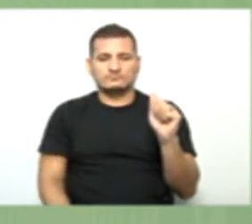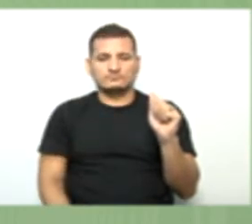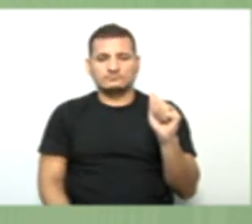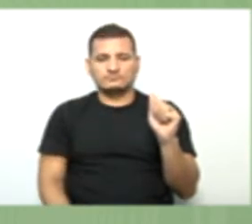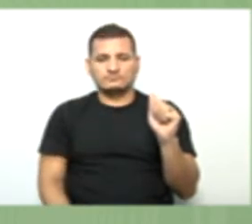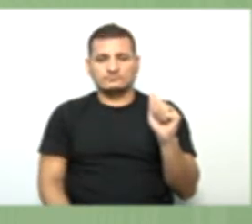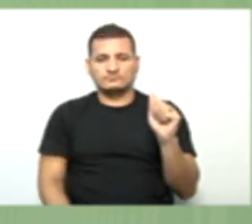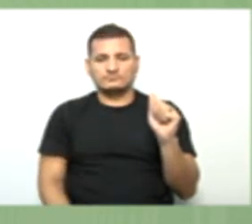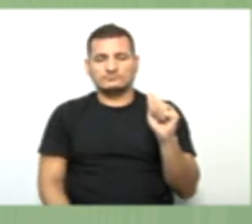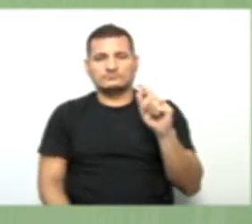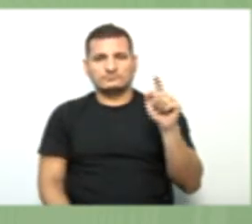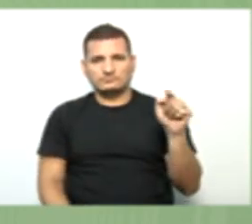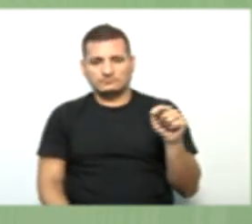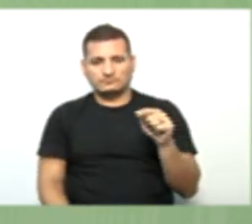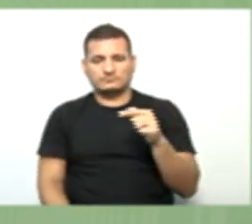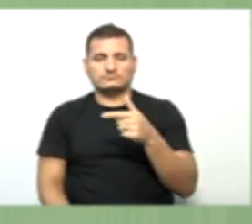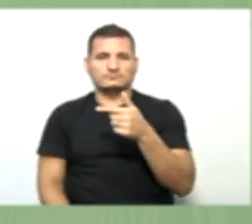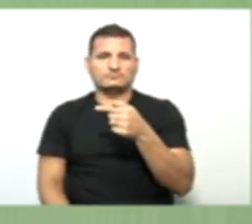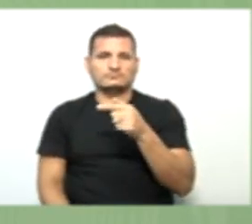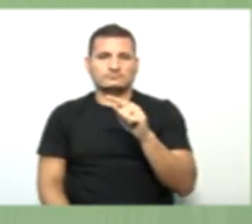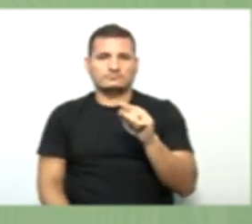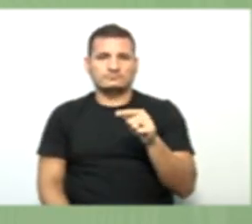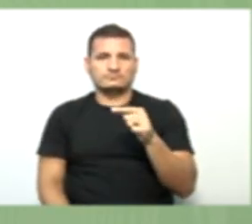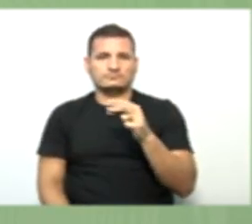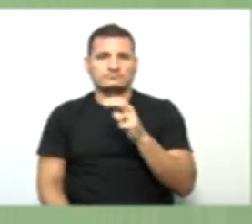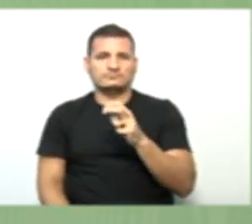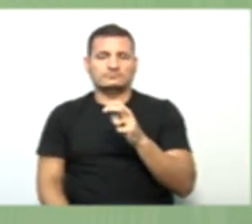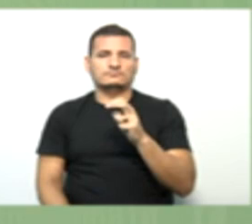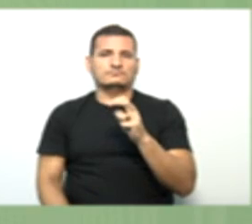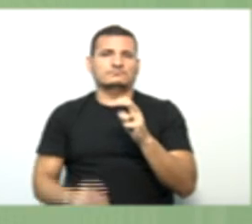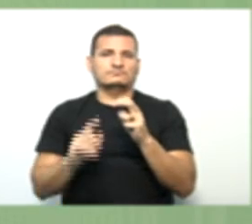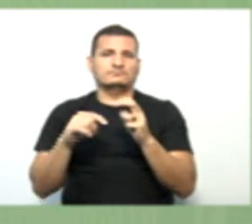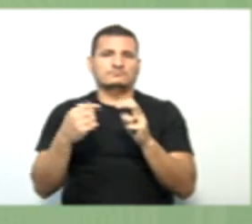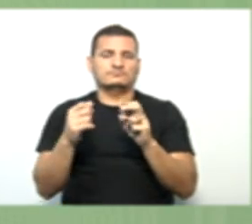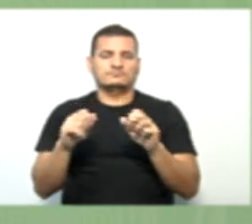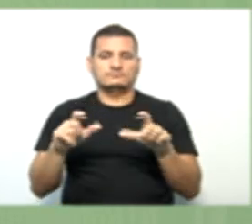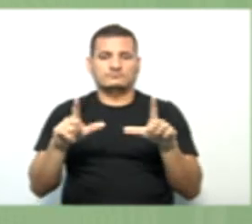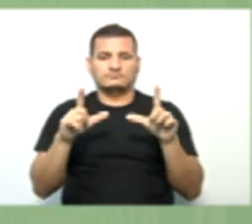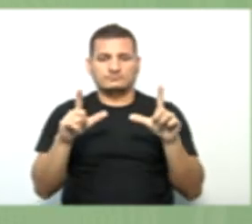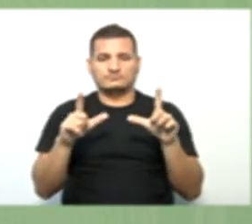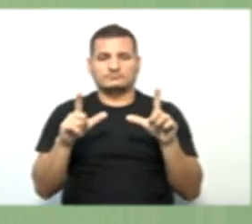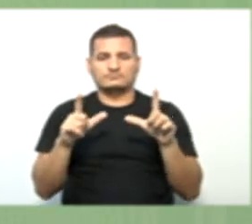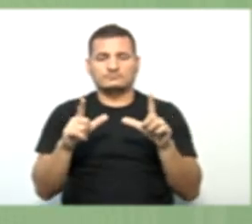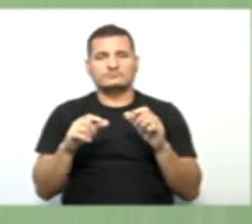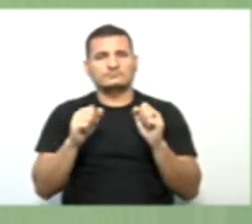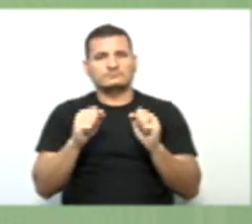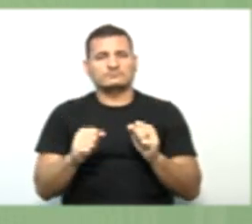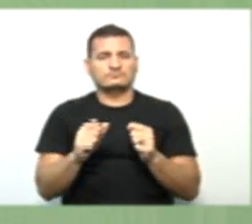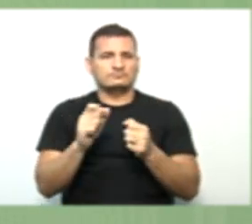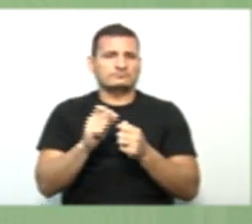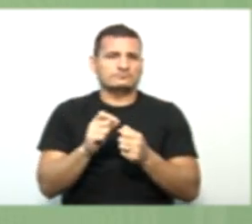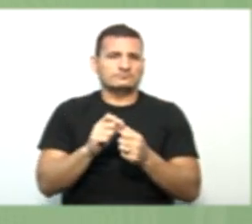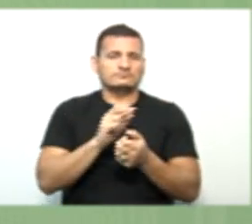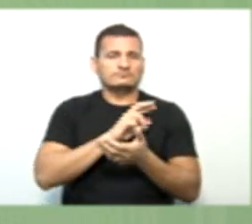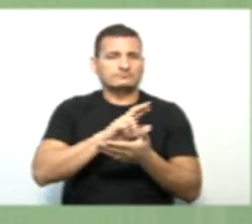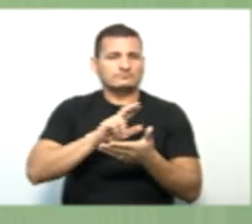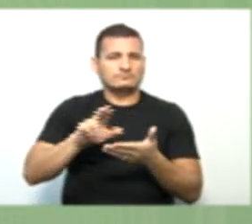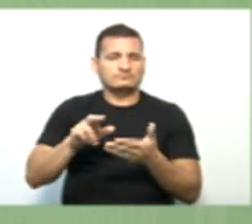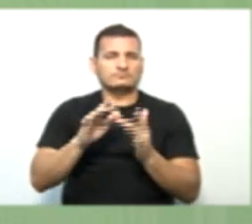7,5, e ele imprime. Certo? Então, nós podemos fazer muitas funções